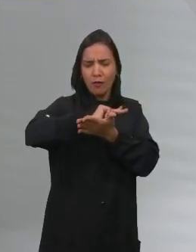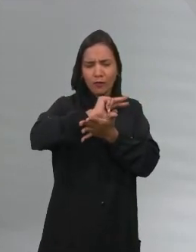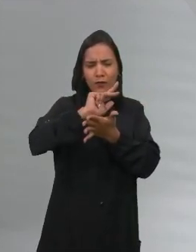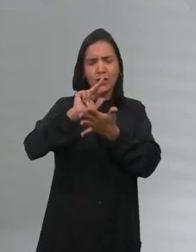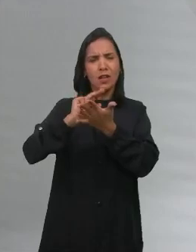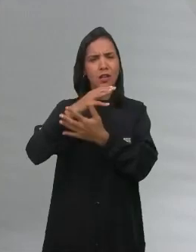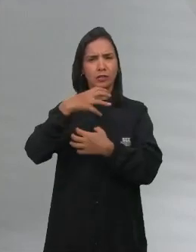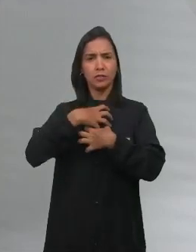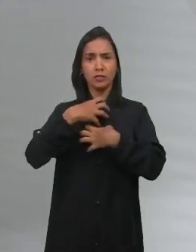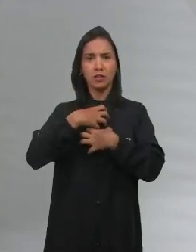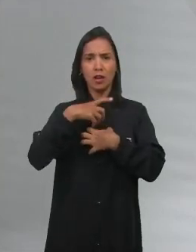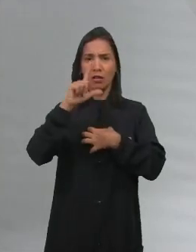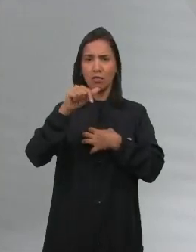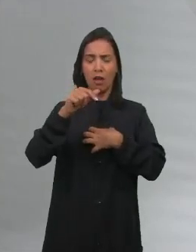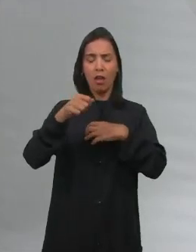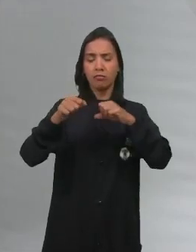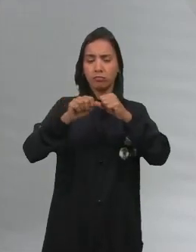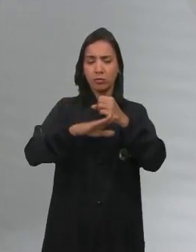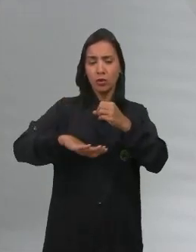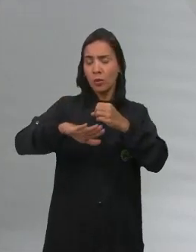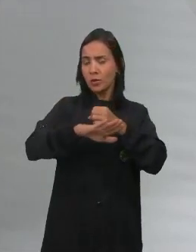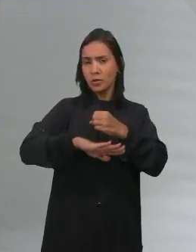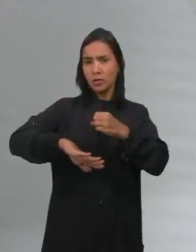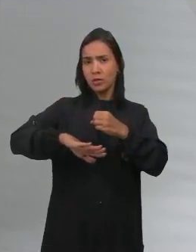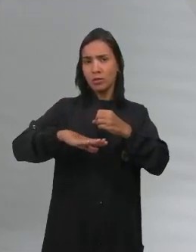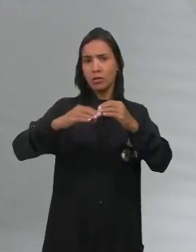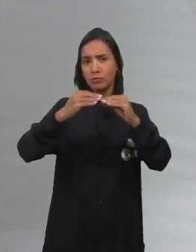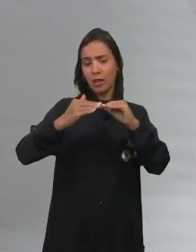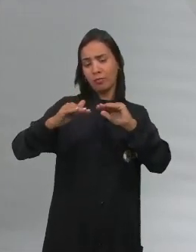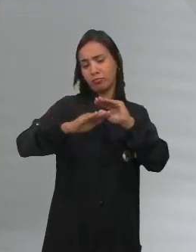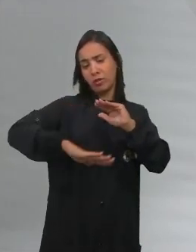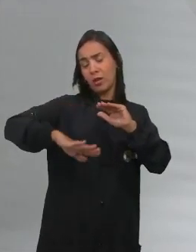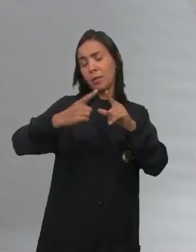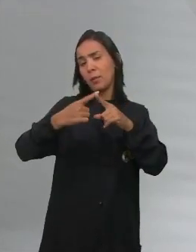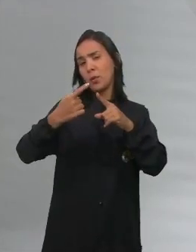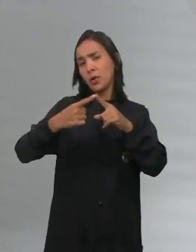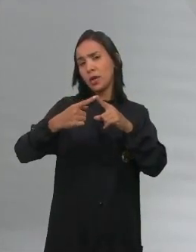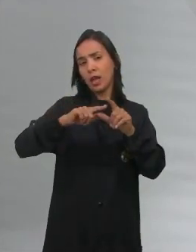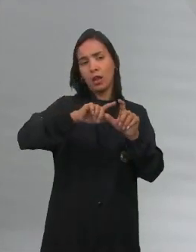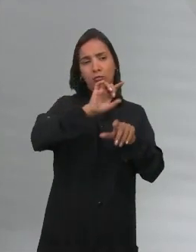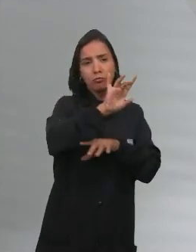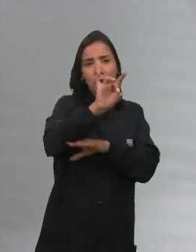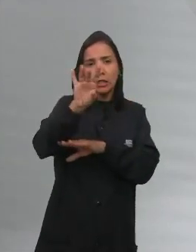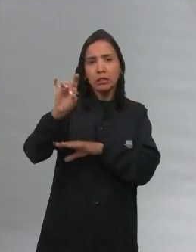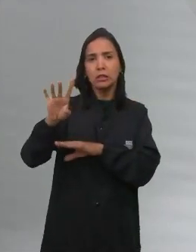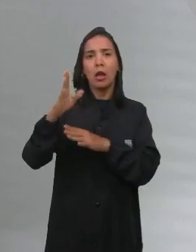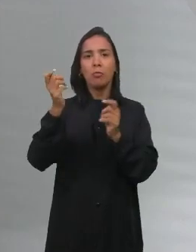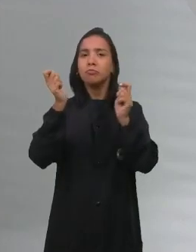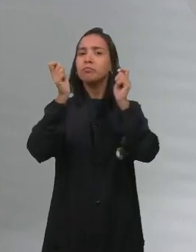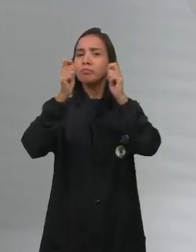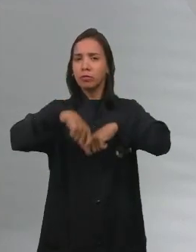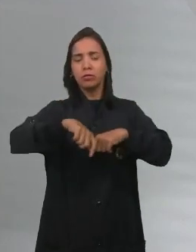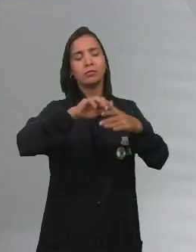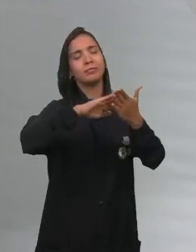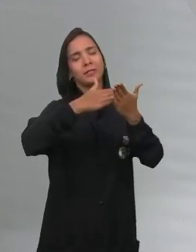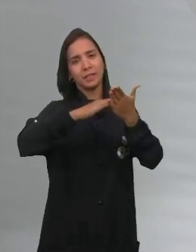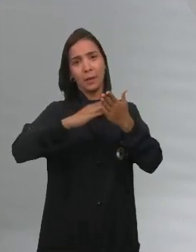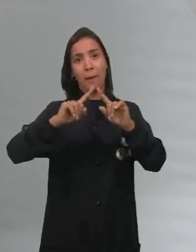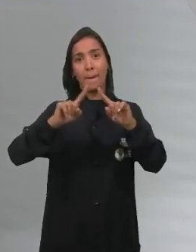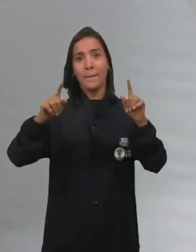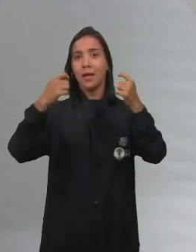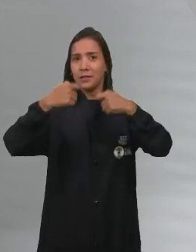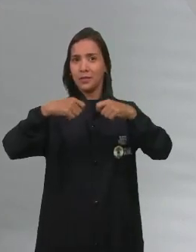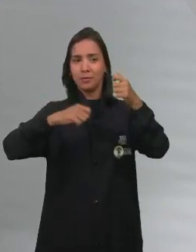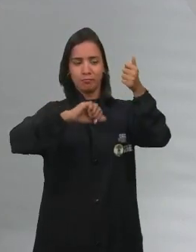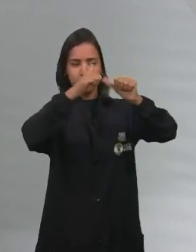Ela é subjetiva, quer dizer, cada um pode interpretar de uma forma, mas eu preciso analisar ali o comando para chegar ao